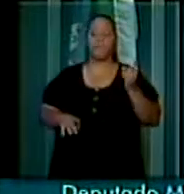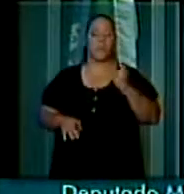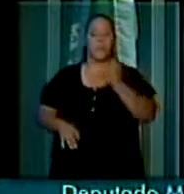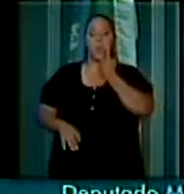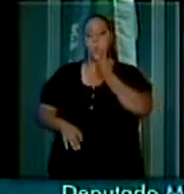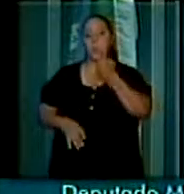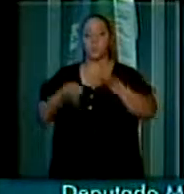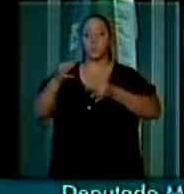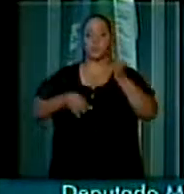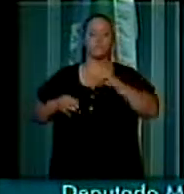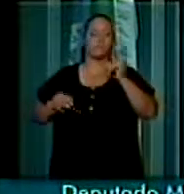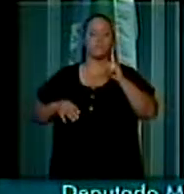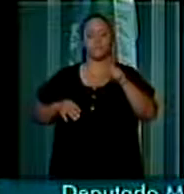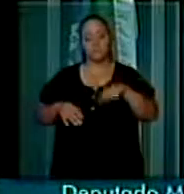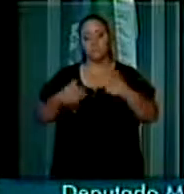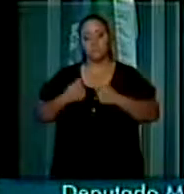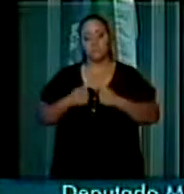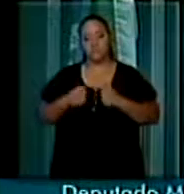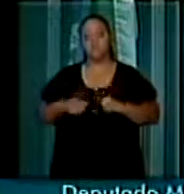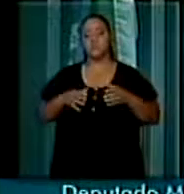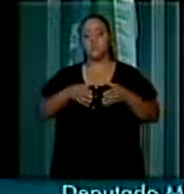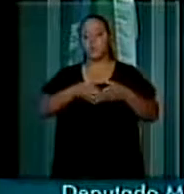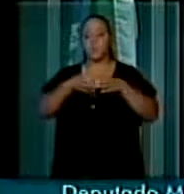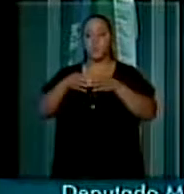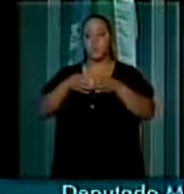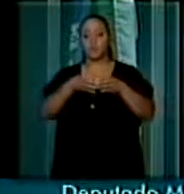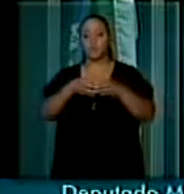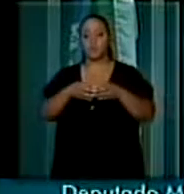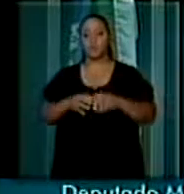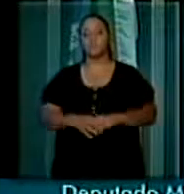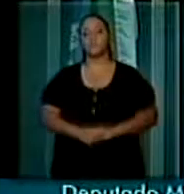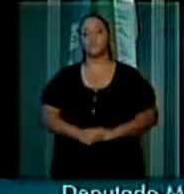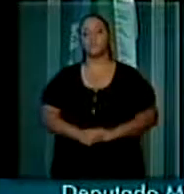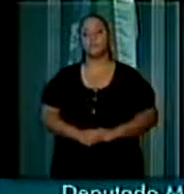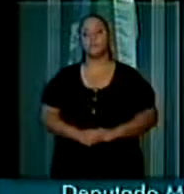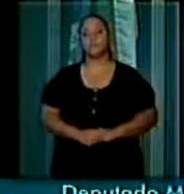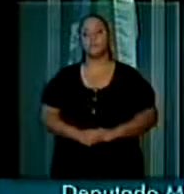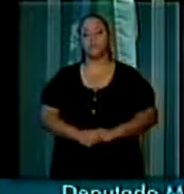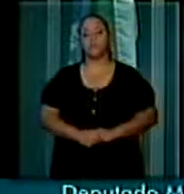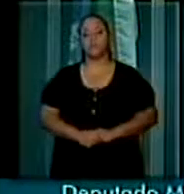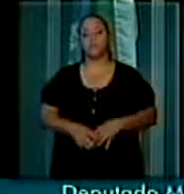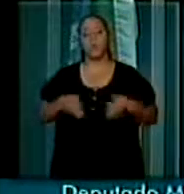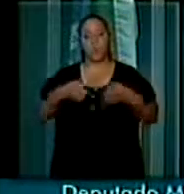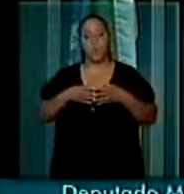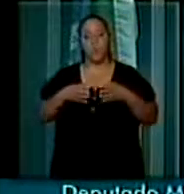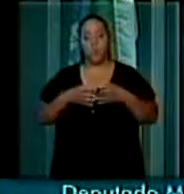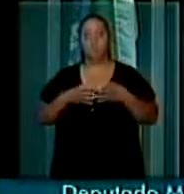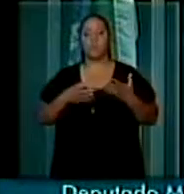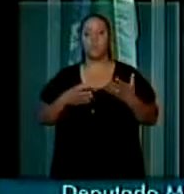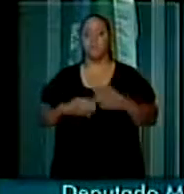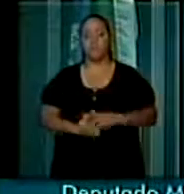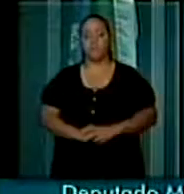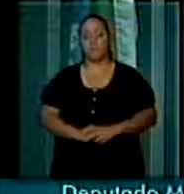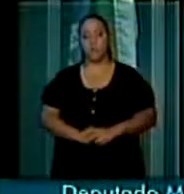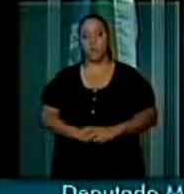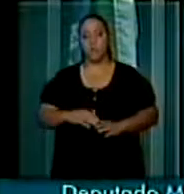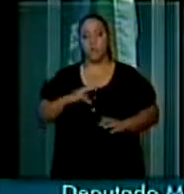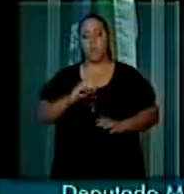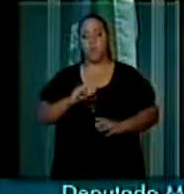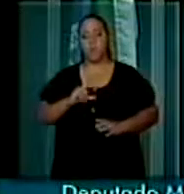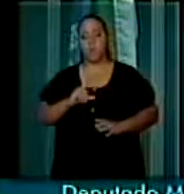de um único juiz. É por uma decisão de um órgão colegiado. Em segundo